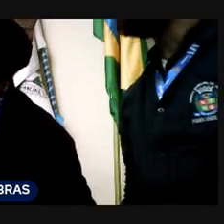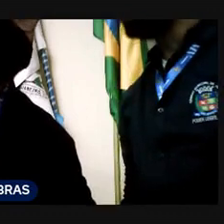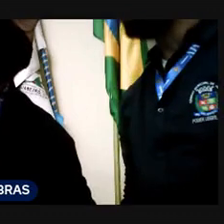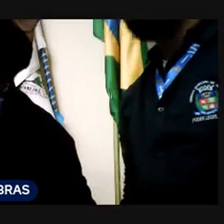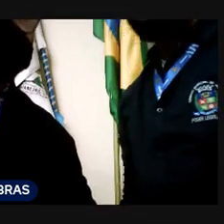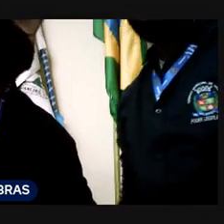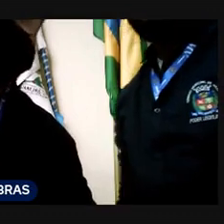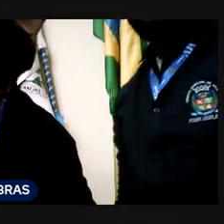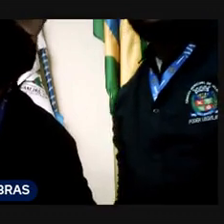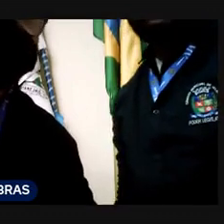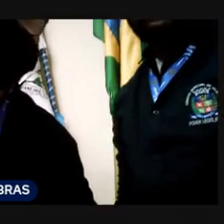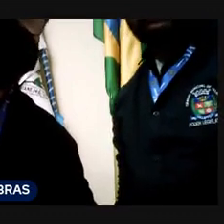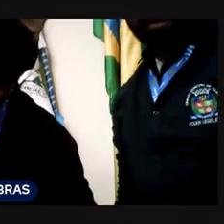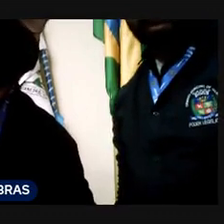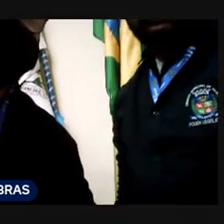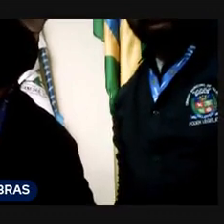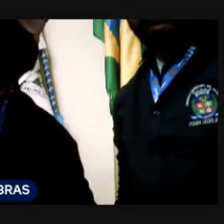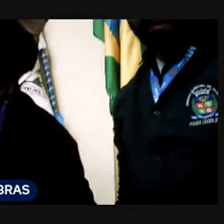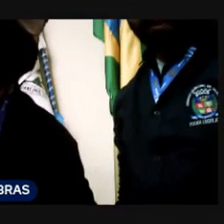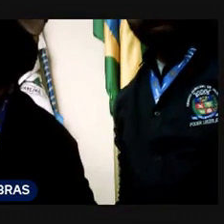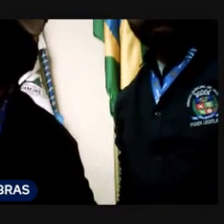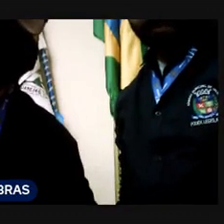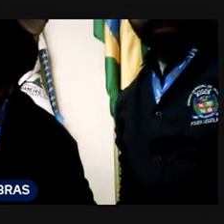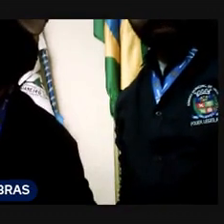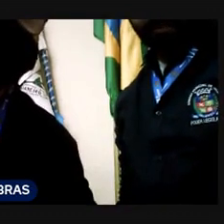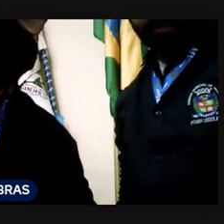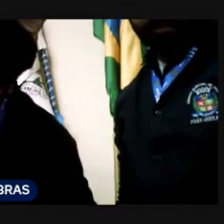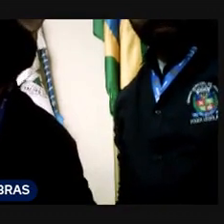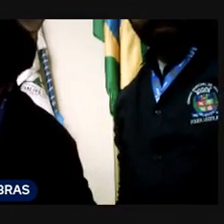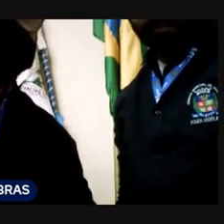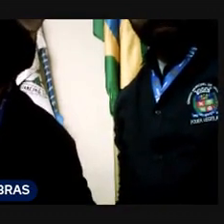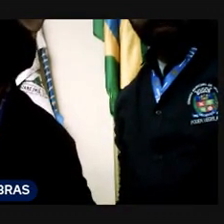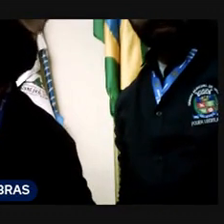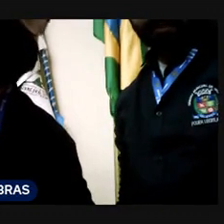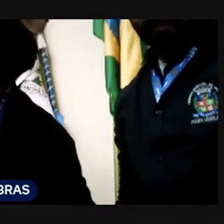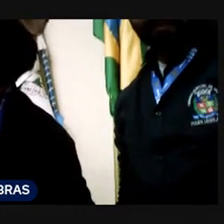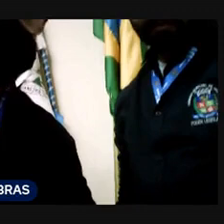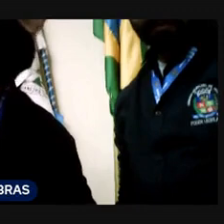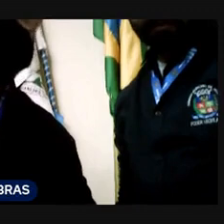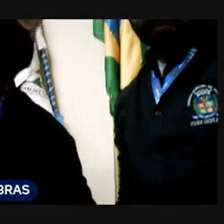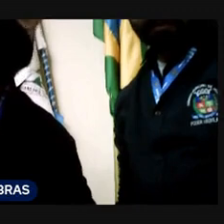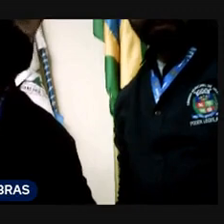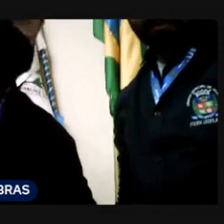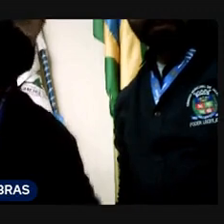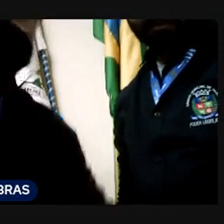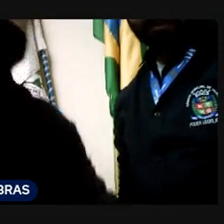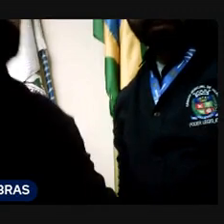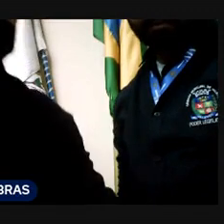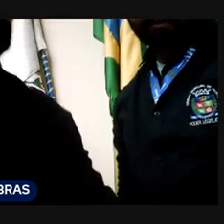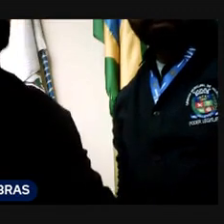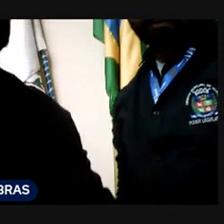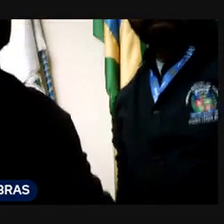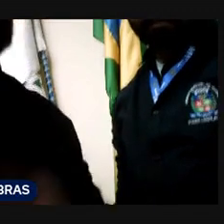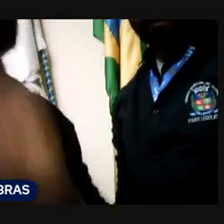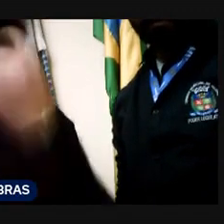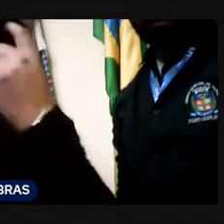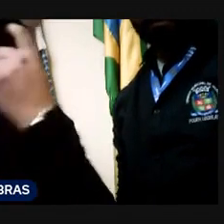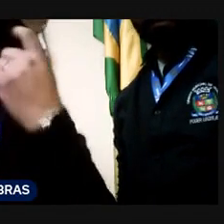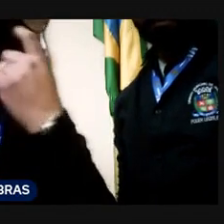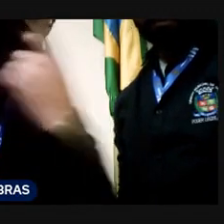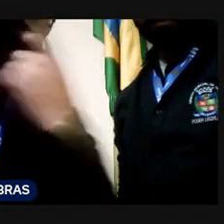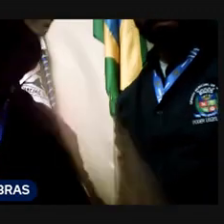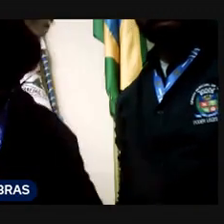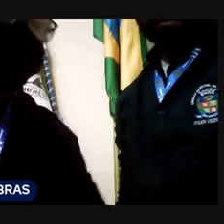escasso, voltar ao normal e não se coloque esse horário de 18h. Imagina, uma pessoa vir aqui pegar o primeiro horário, ficar